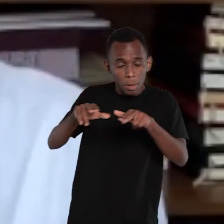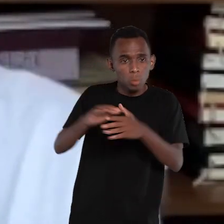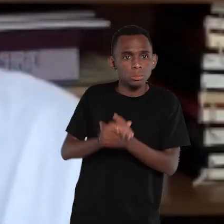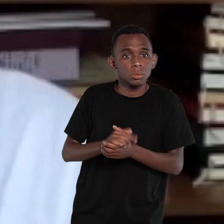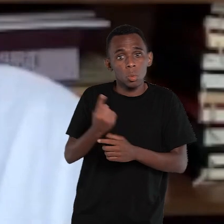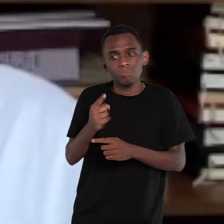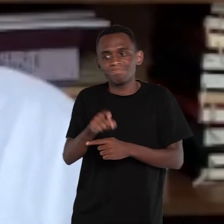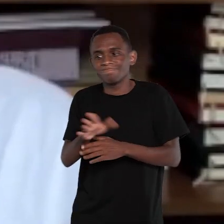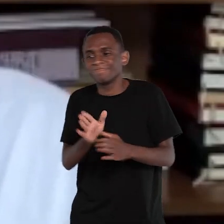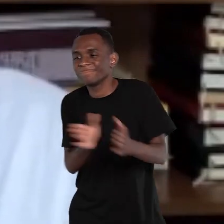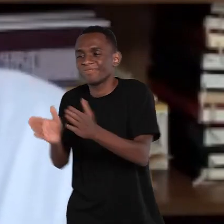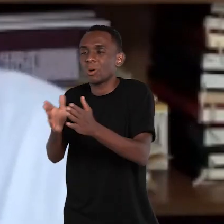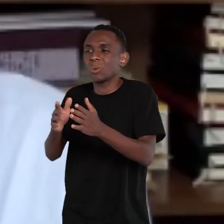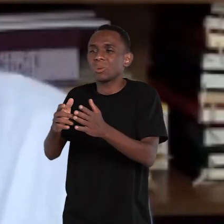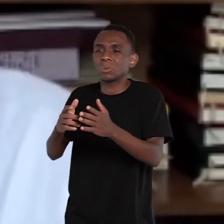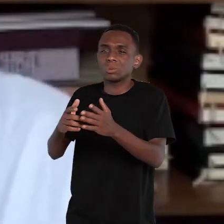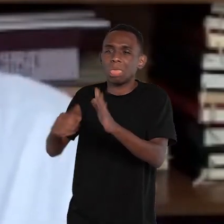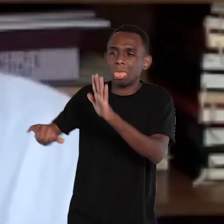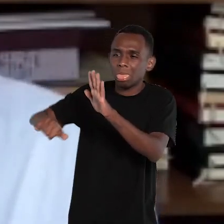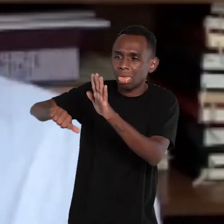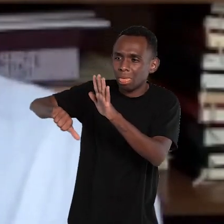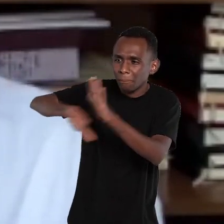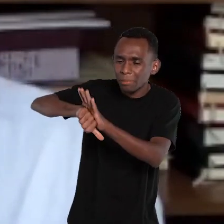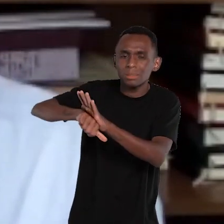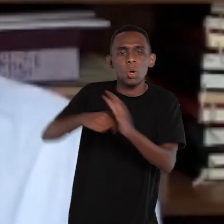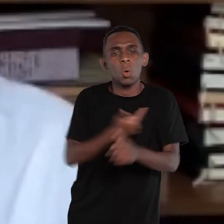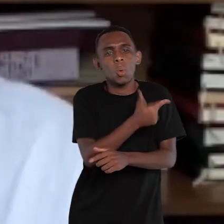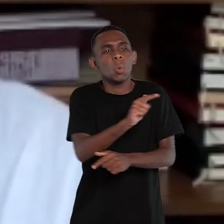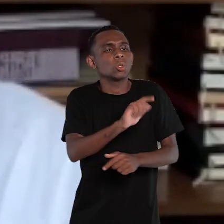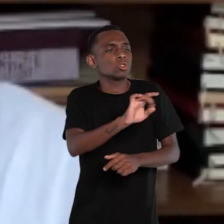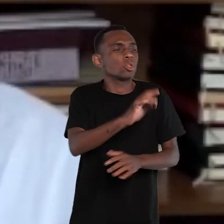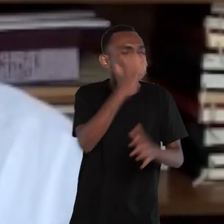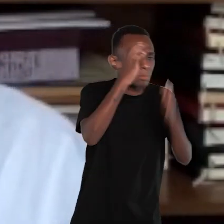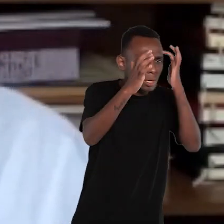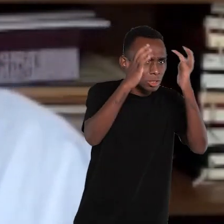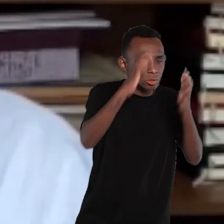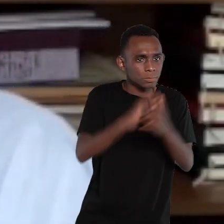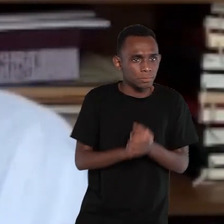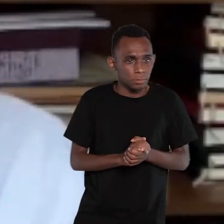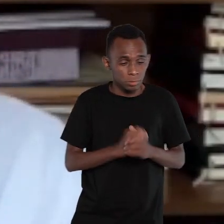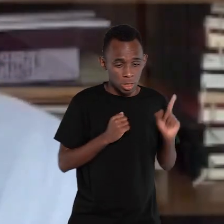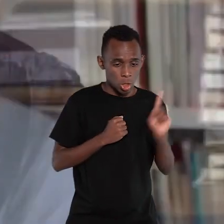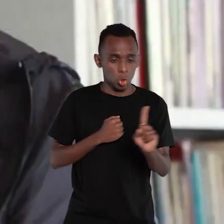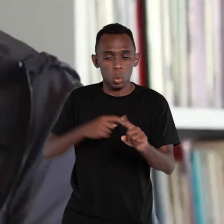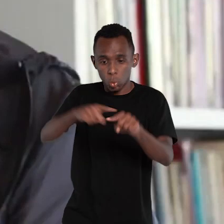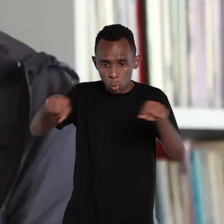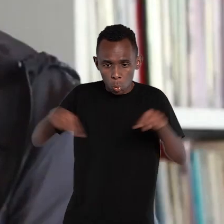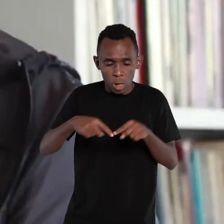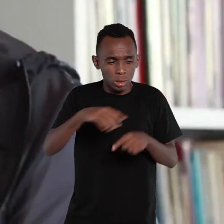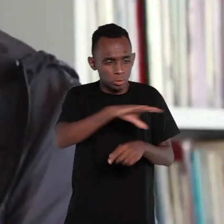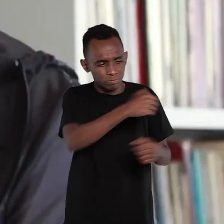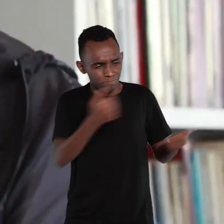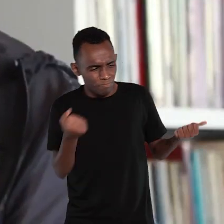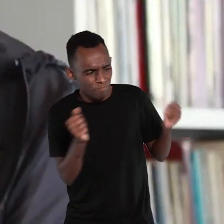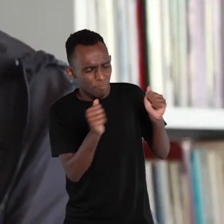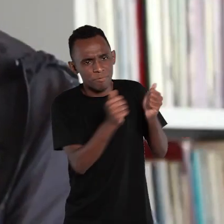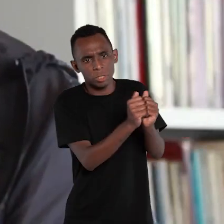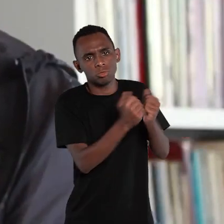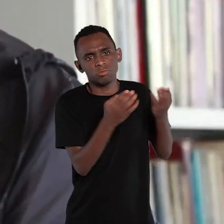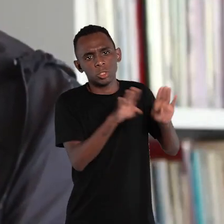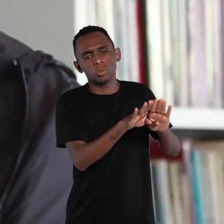irmãos, um deles perdido no crime e o outro perdido no sonho. Ele entrou no quarto, fechou a